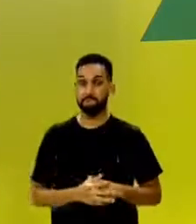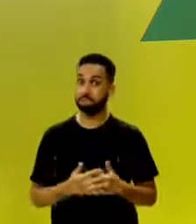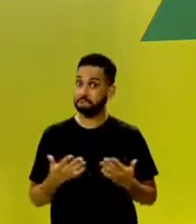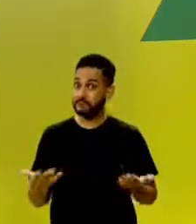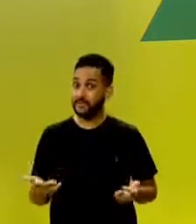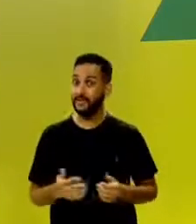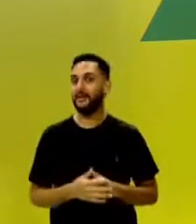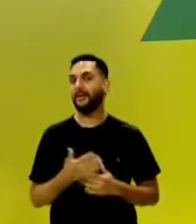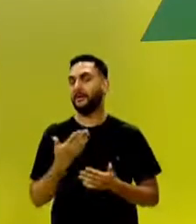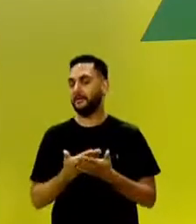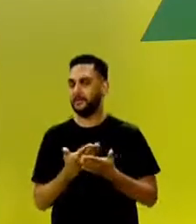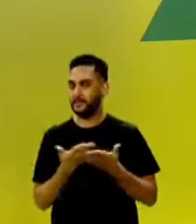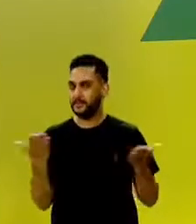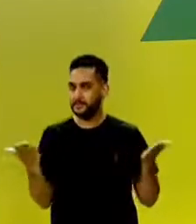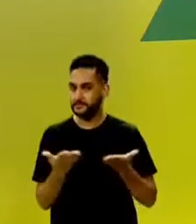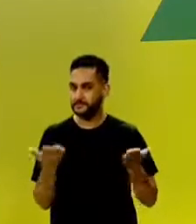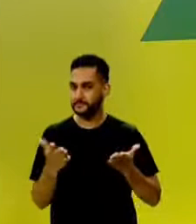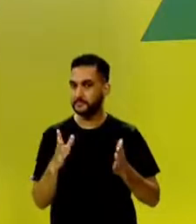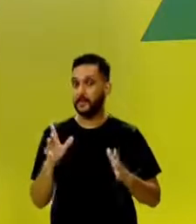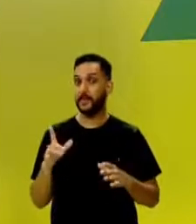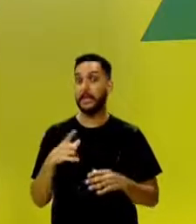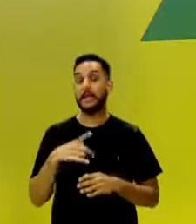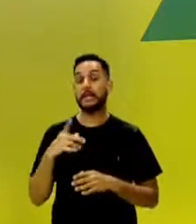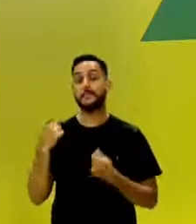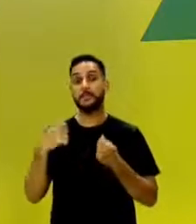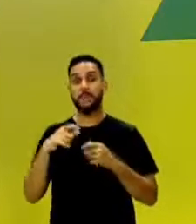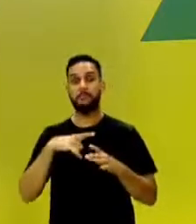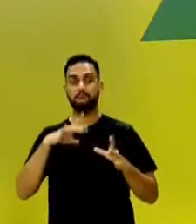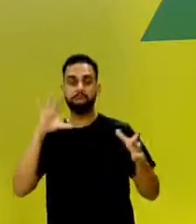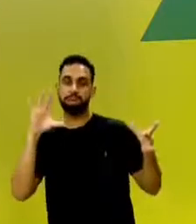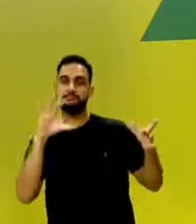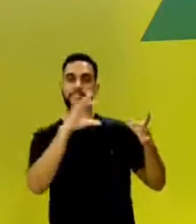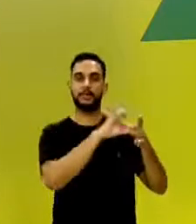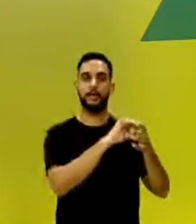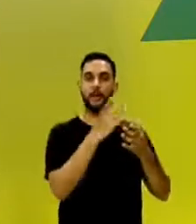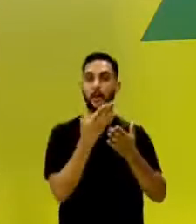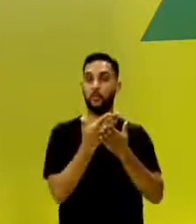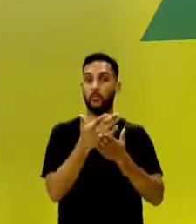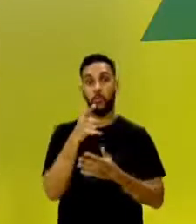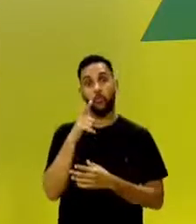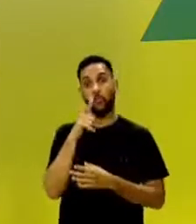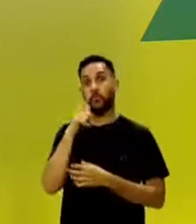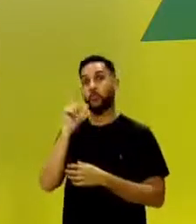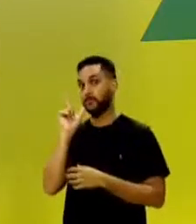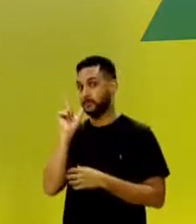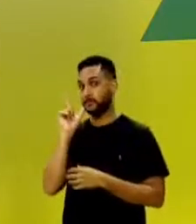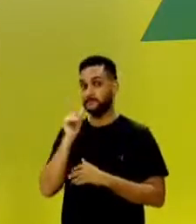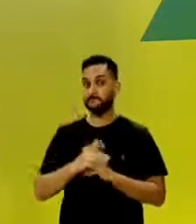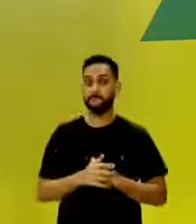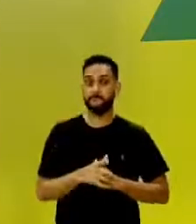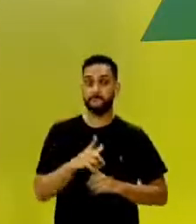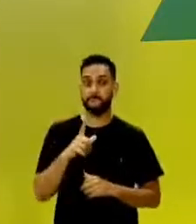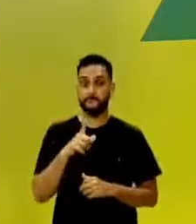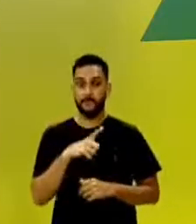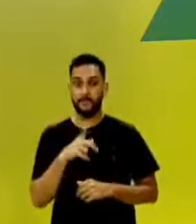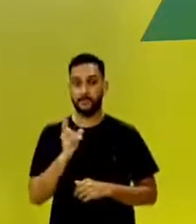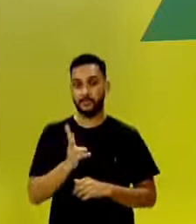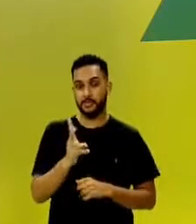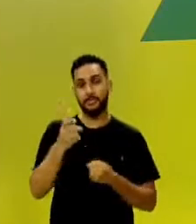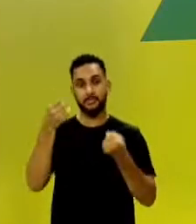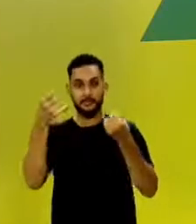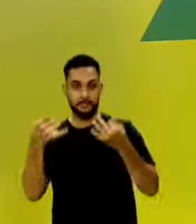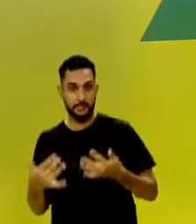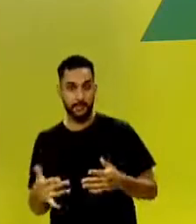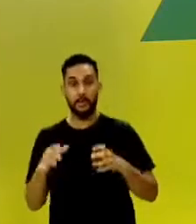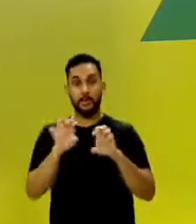tema de aula de hoje é diretamente ligada à aula do dia anterior a gente vai falar sobre continuação